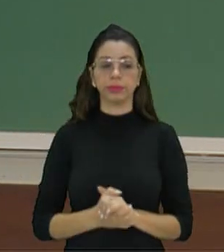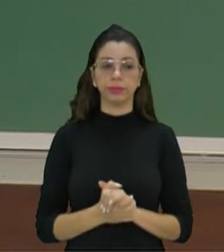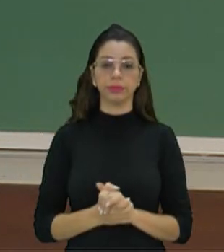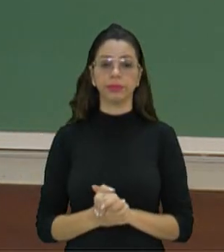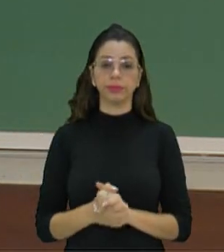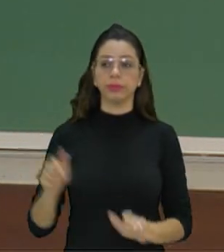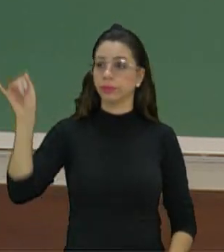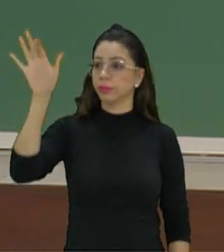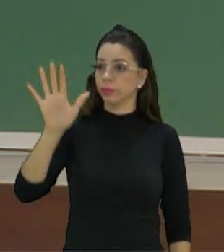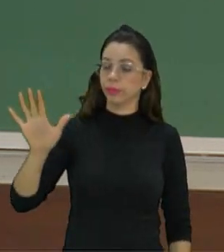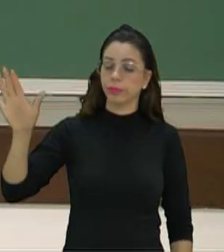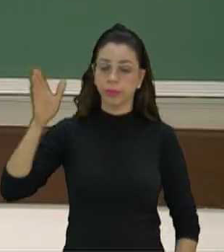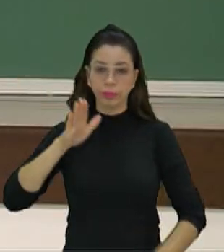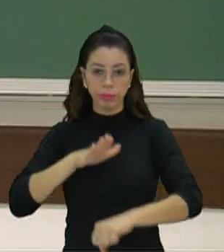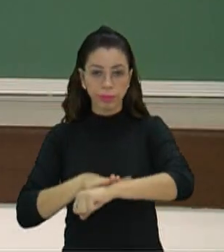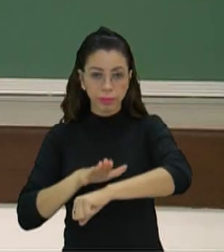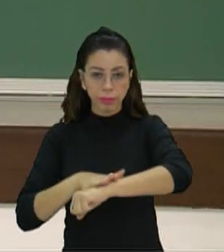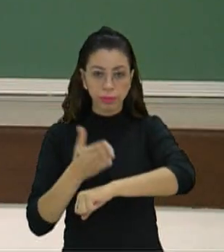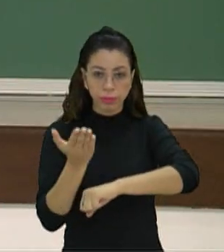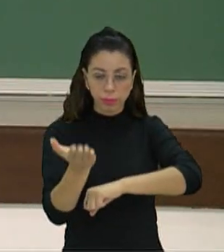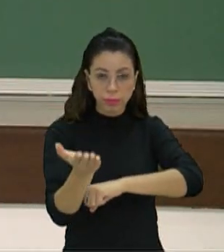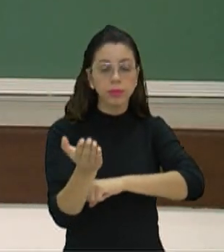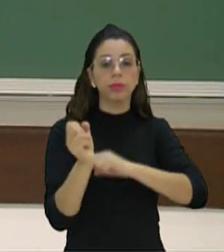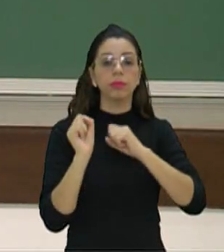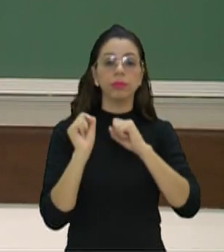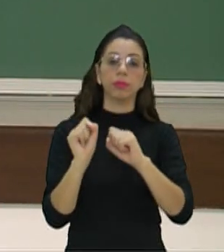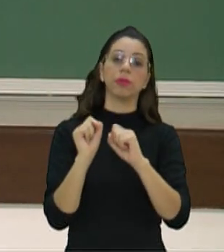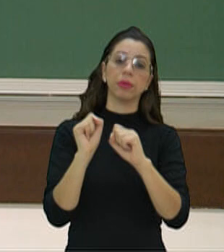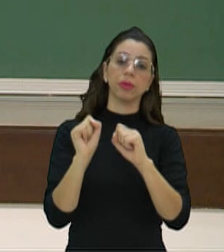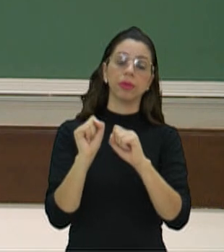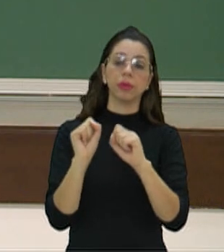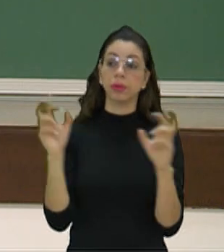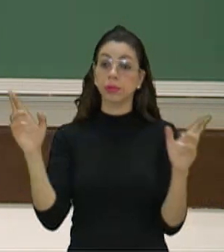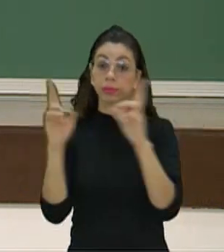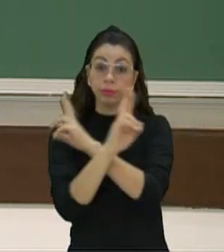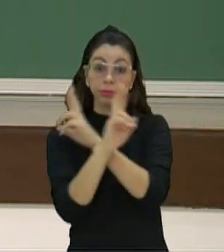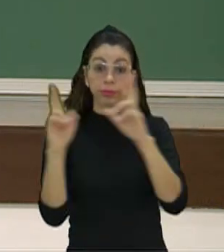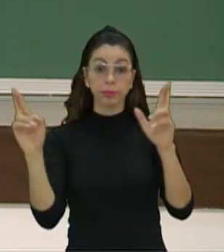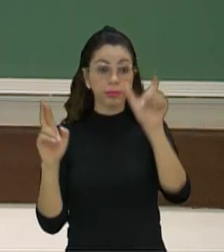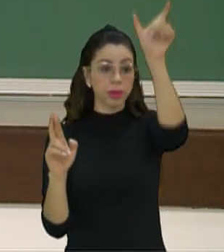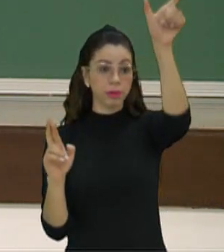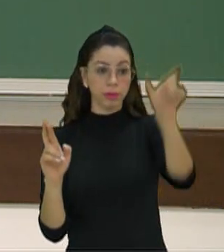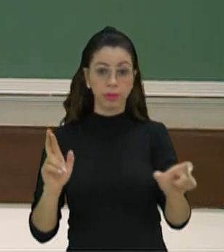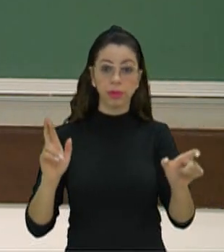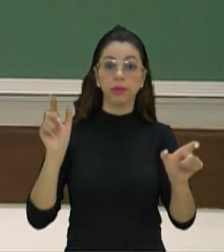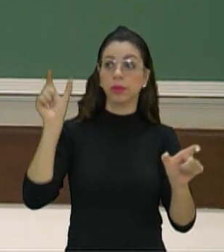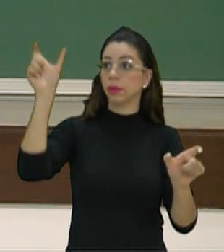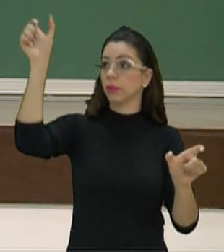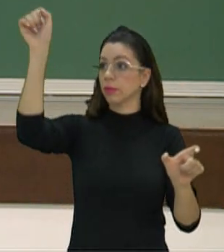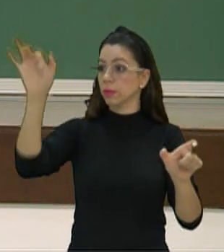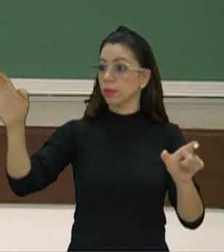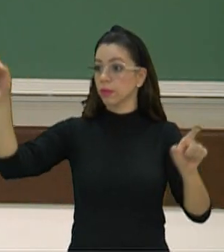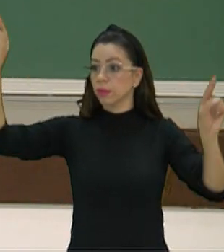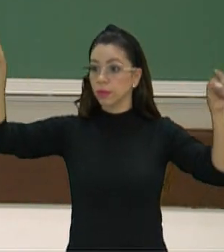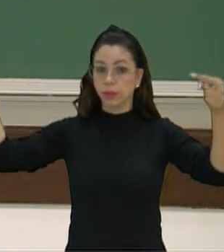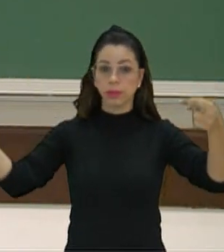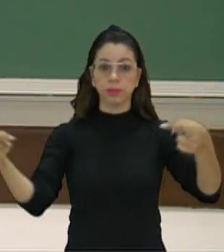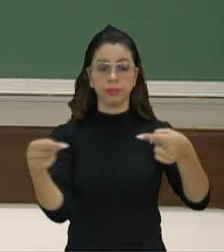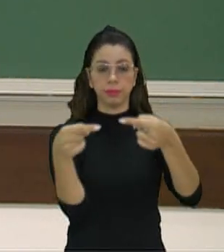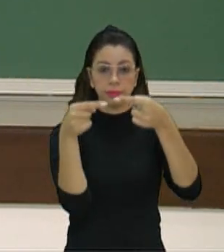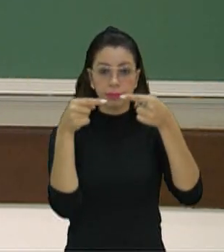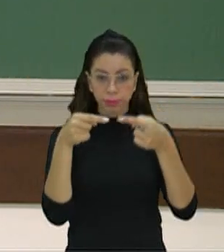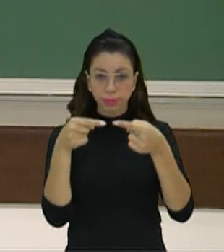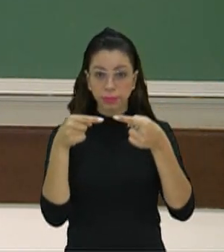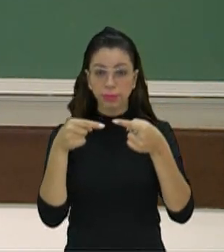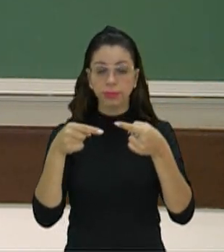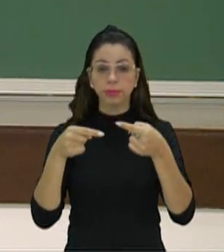imagens aqui. Eu vou dar um tempinho para que vocês possam, então, relacionar, beleza? As matérias de escola às